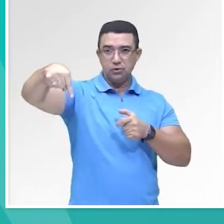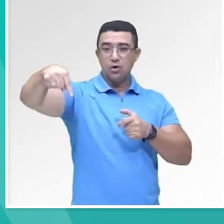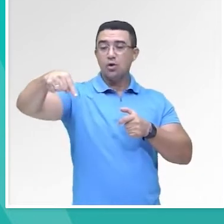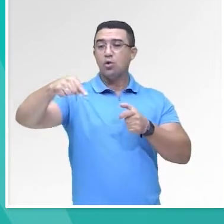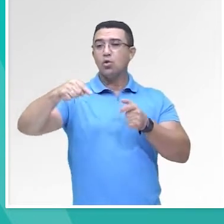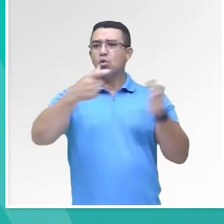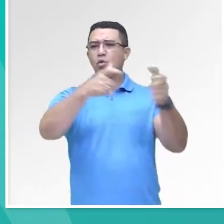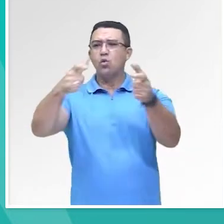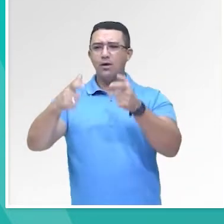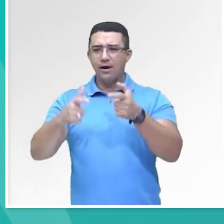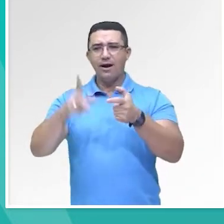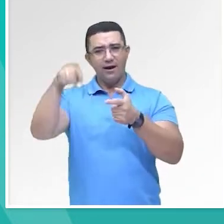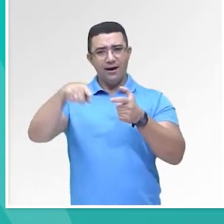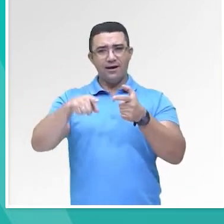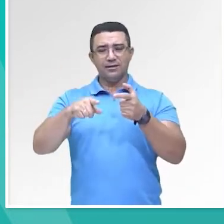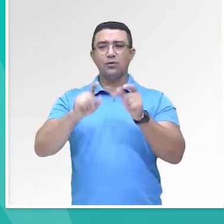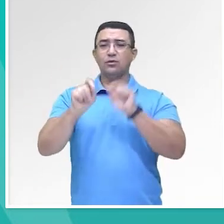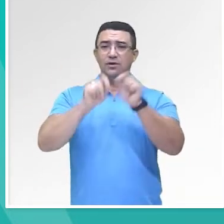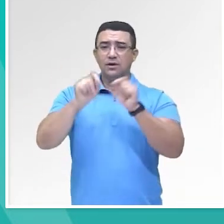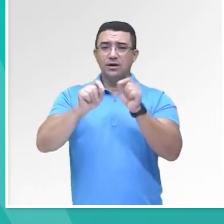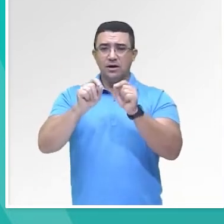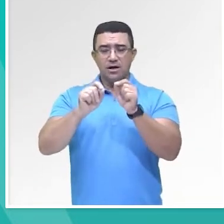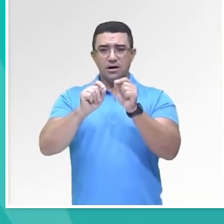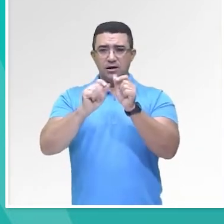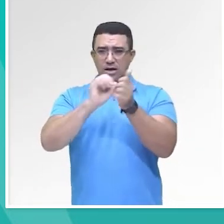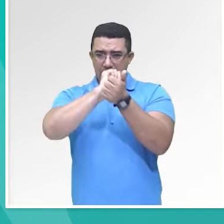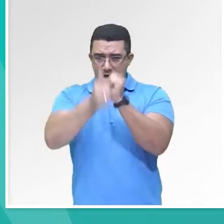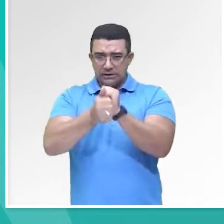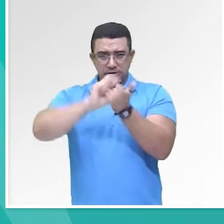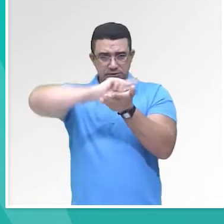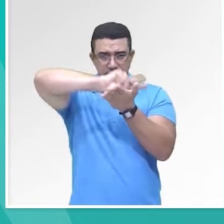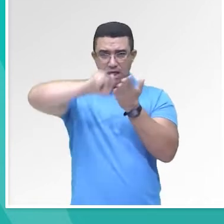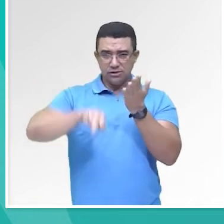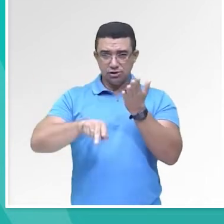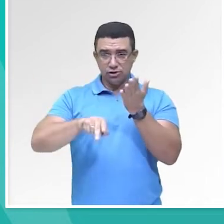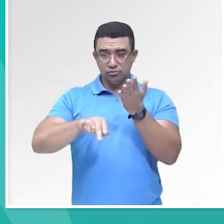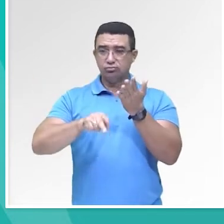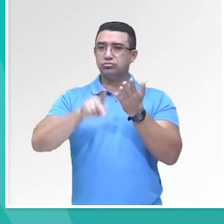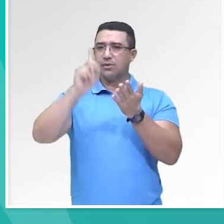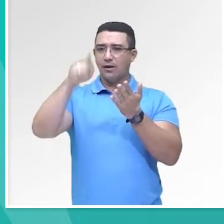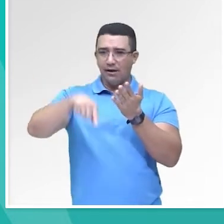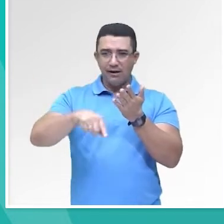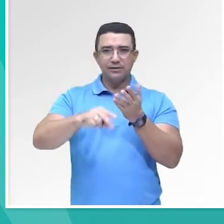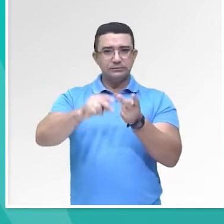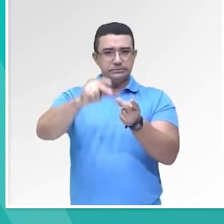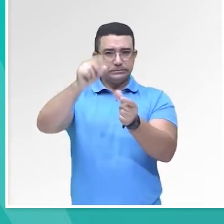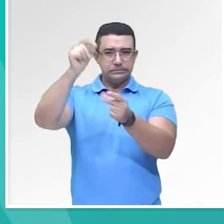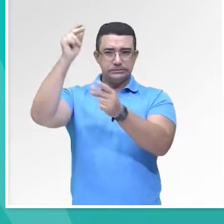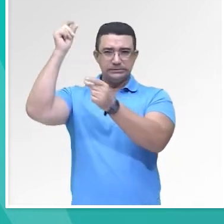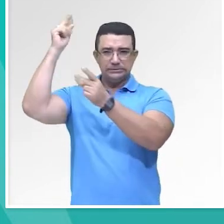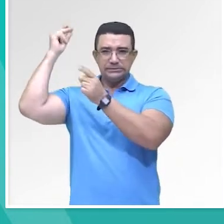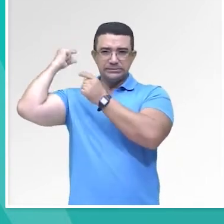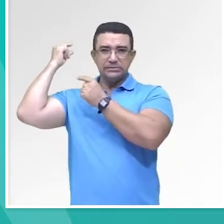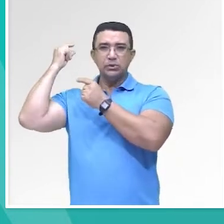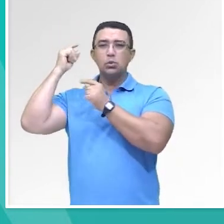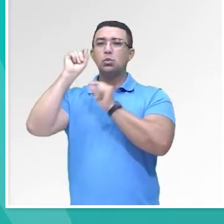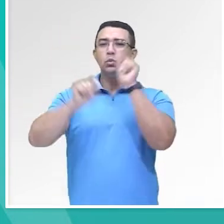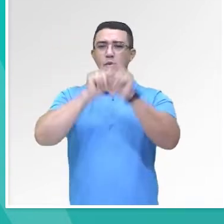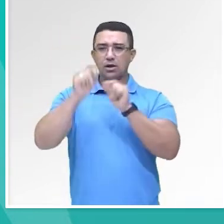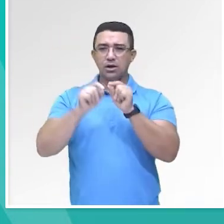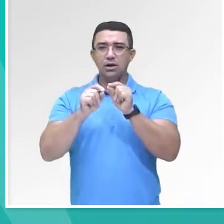das práticas esportivas mais antigas, tanto é que ela está presente desde os Jogos Olímpicos, lá da